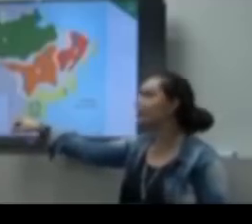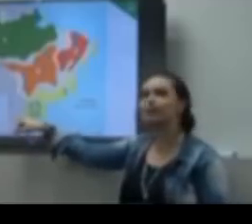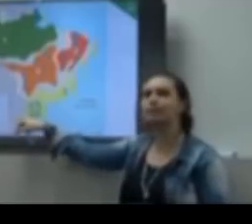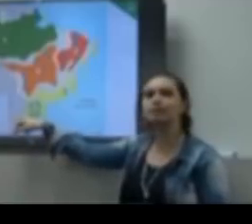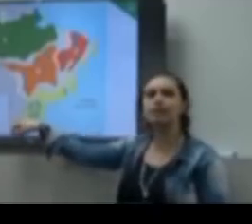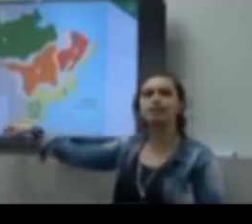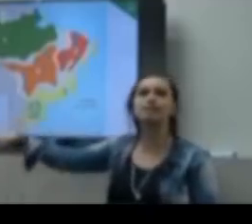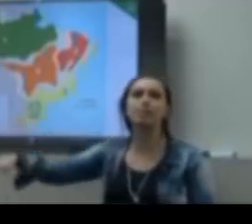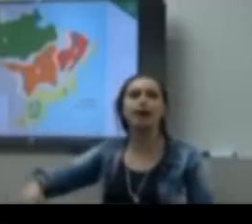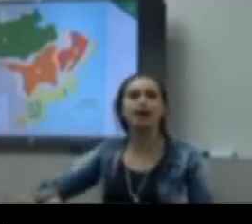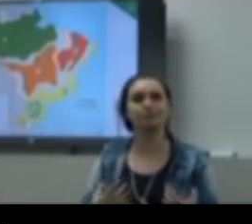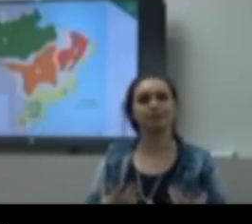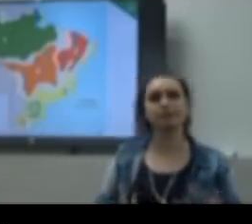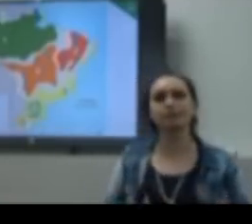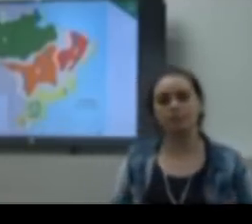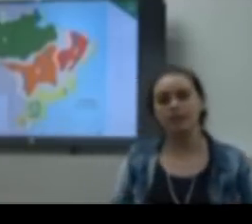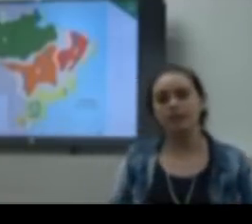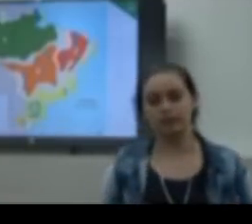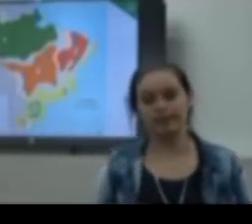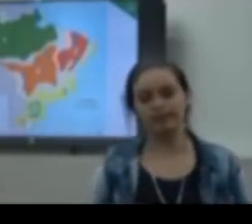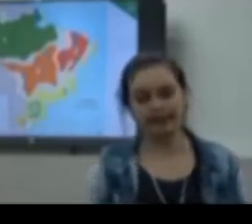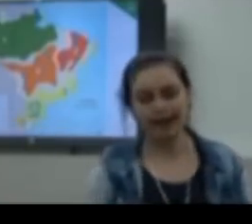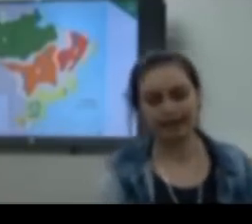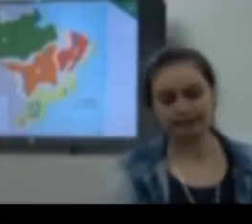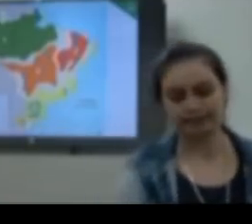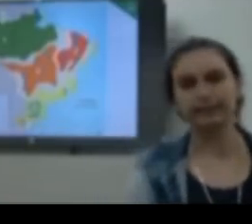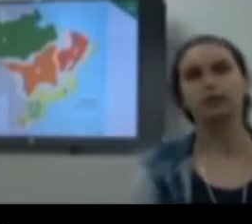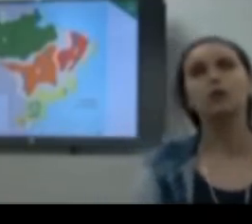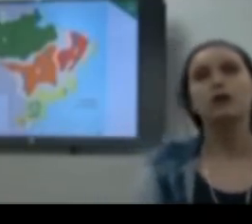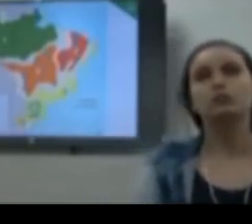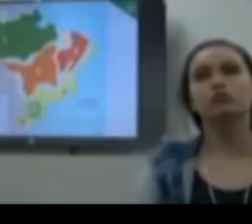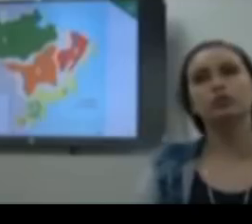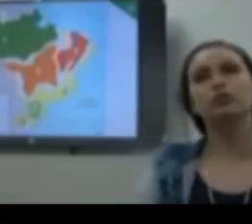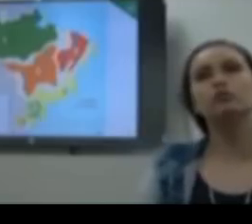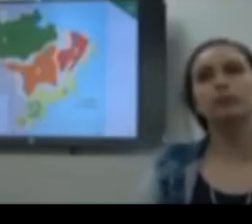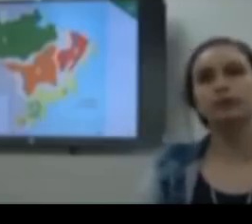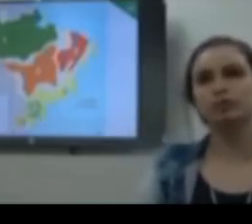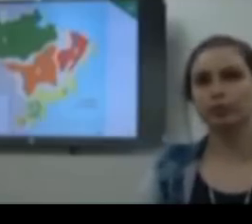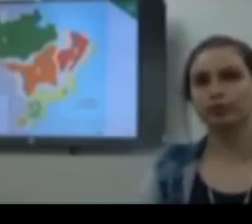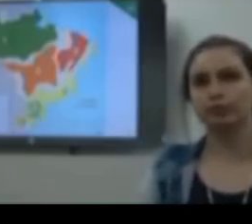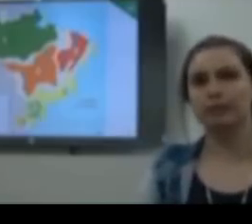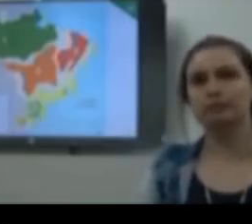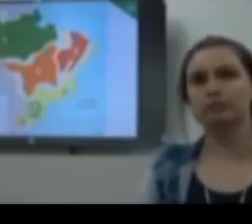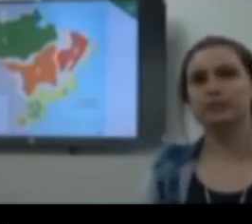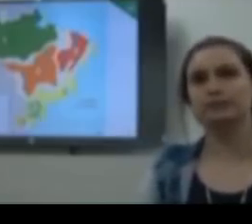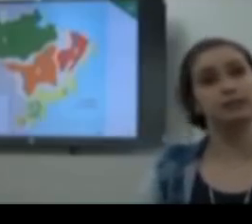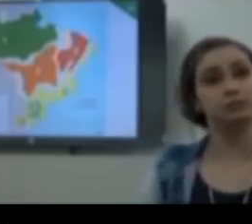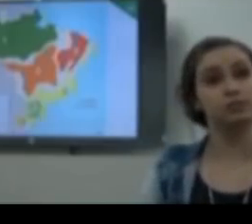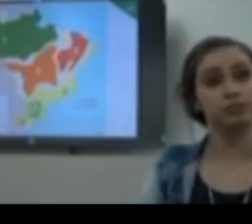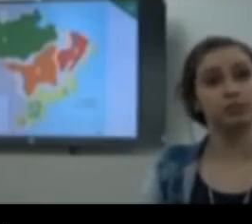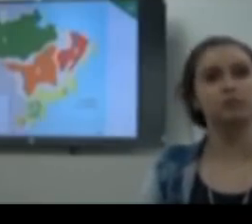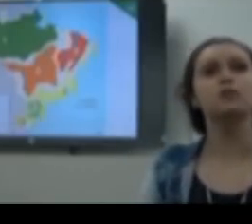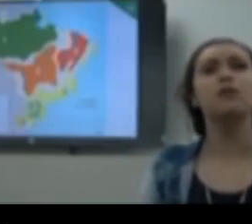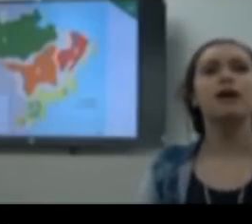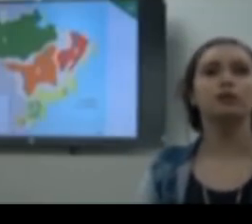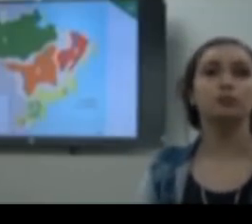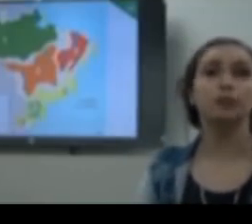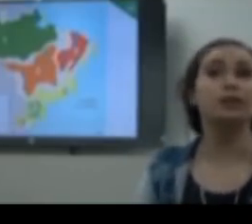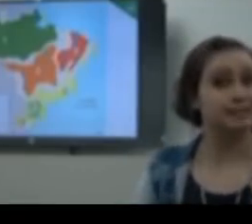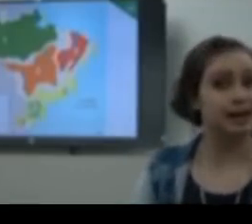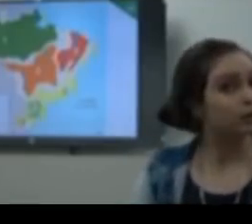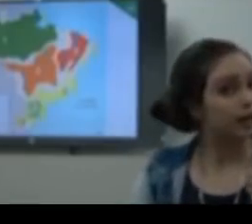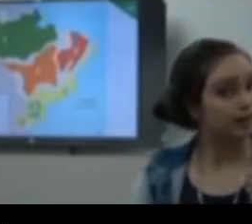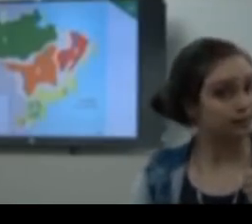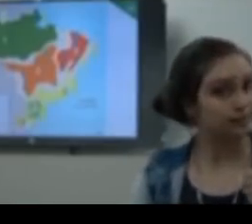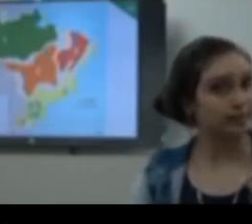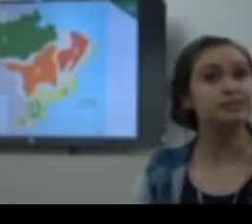araucária, tem uma área branquinha aqui, que é uma área de transição. Então essa tá errada, tá? Então, os únicos domínios morfoclimáticos brasileiros que se encostam é